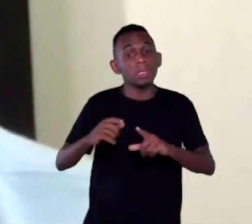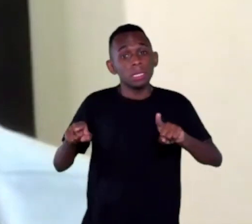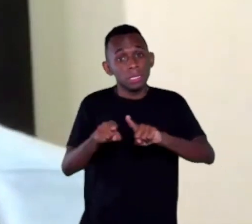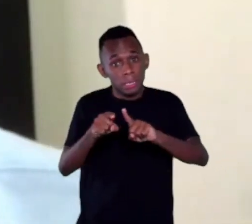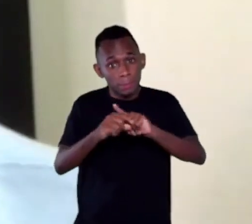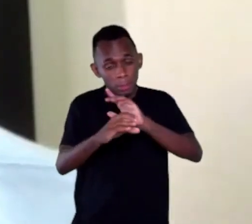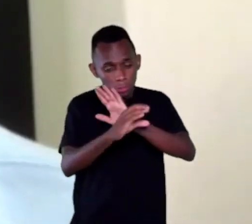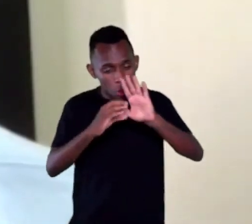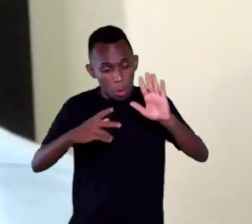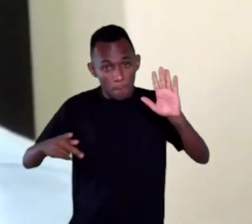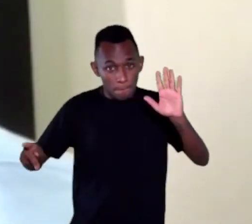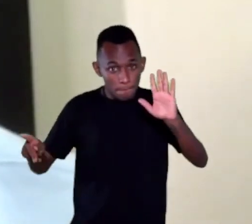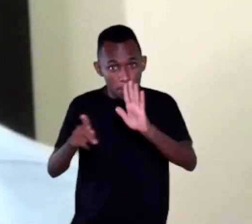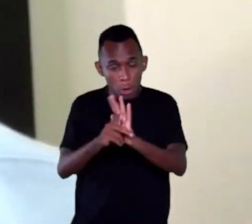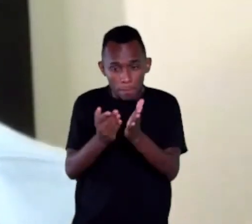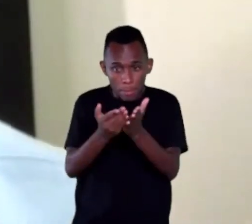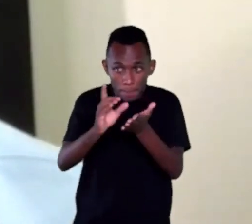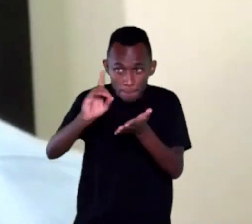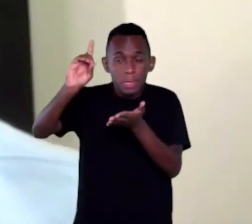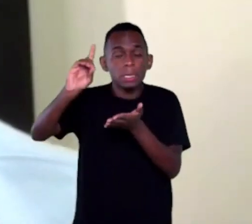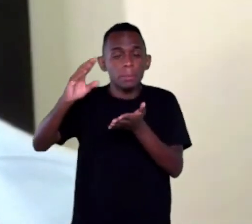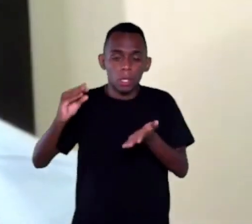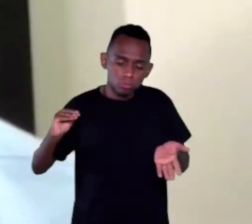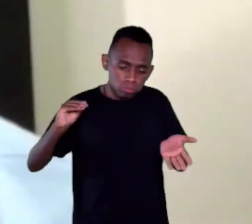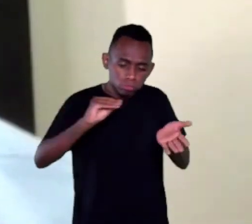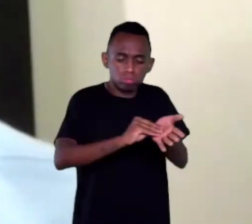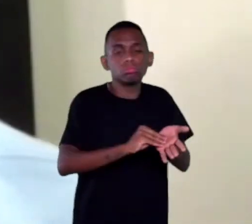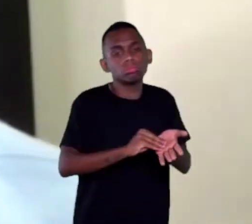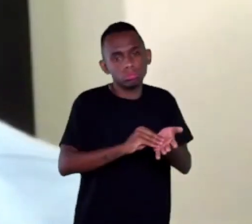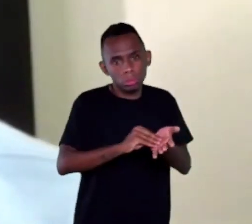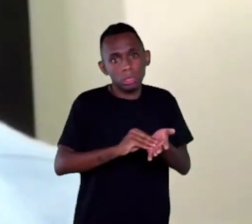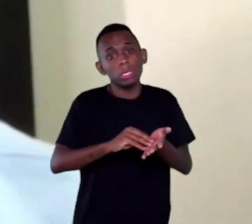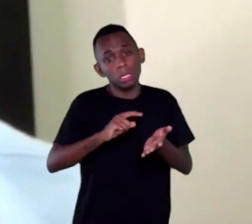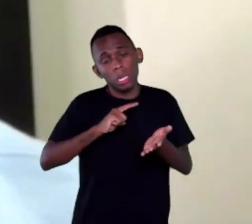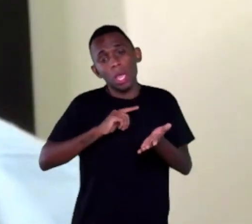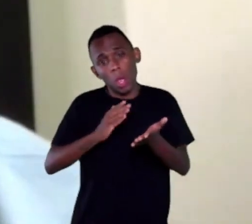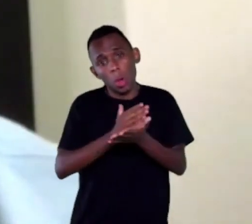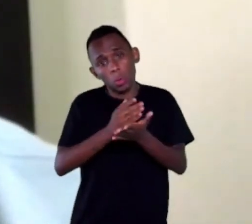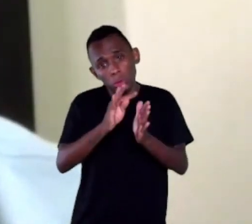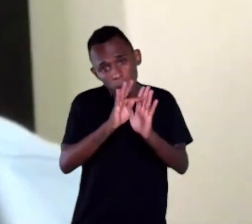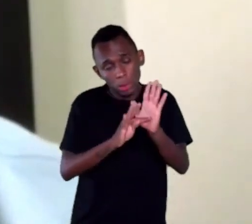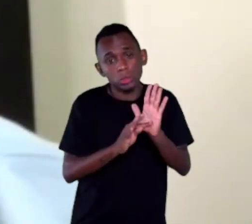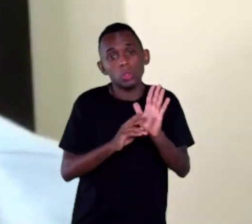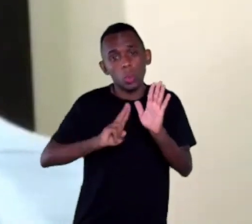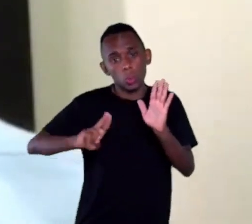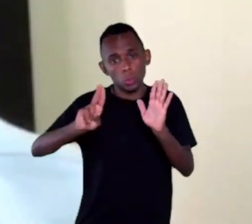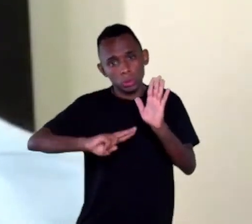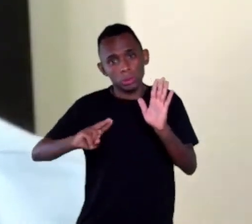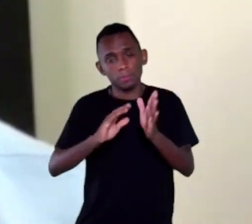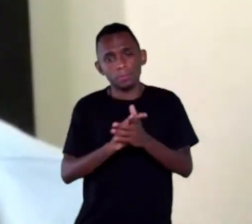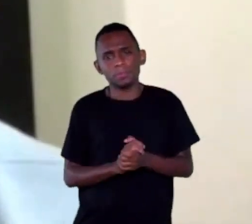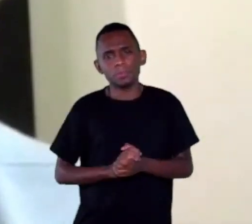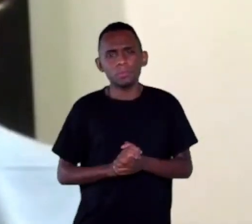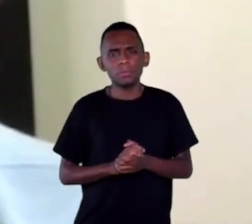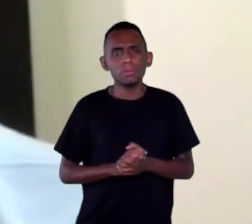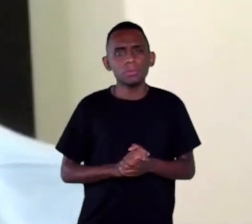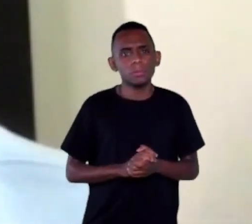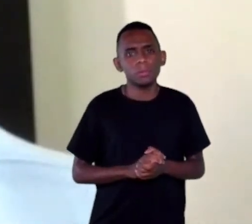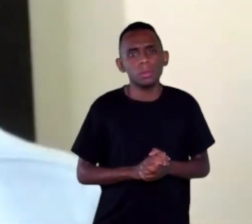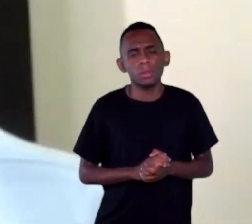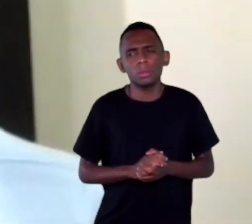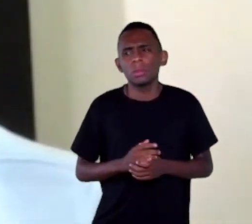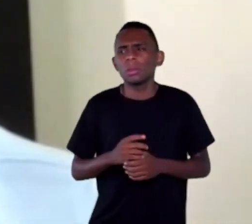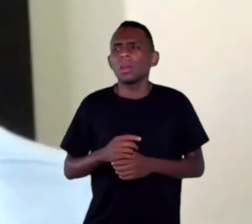e eu não sou um leitor assíduo de Bíblia, mas tem umas passagens que eu falava assim, que é o fulano falou, ó, Magela, lê